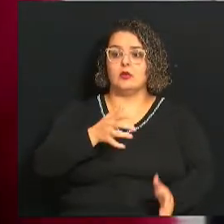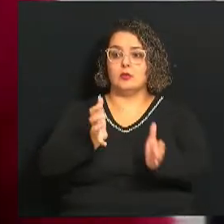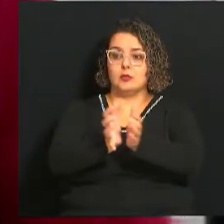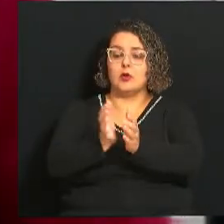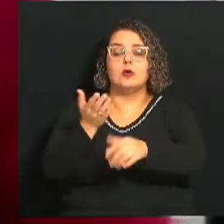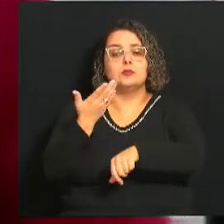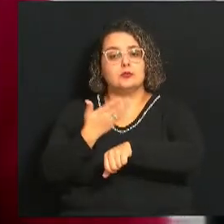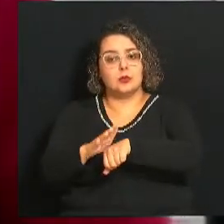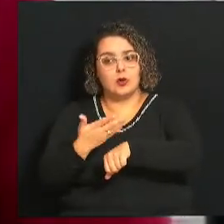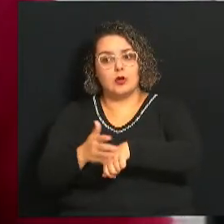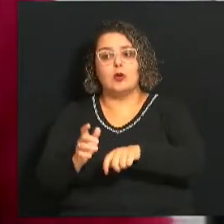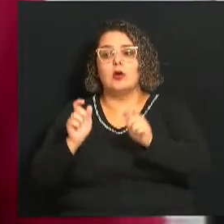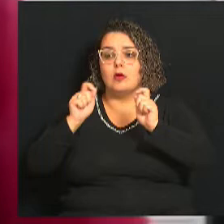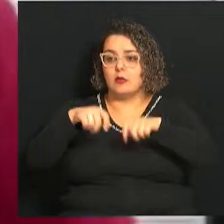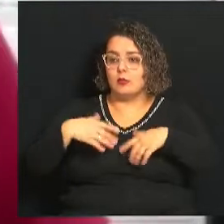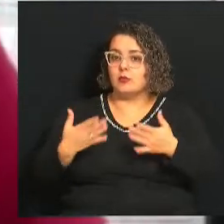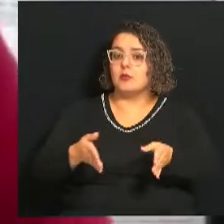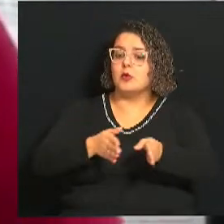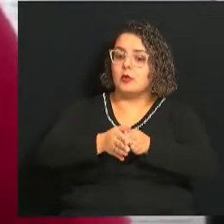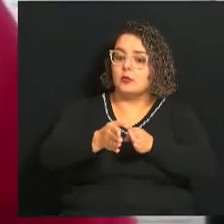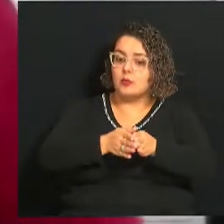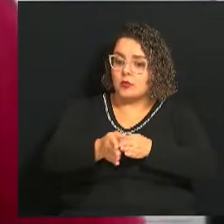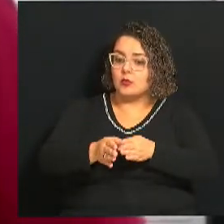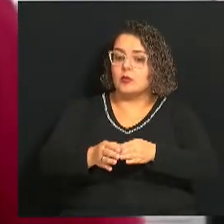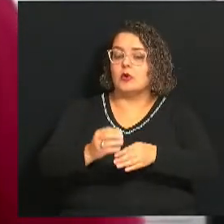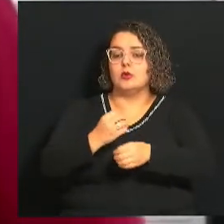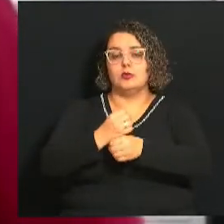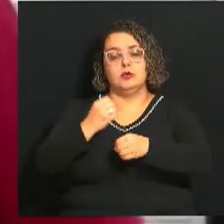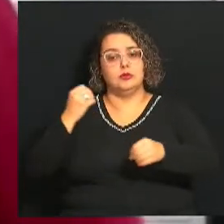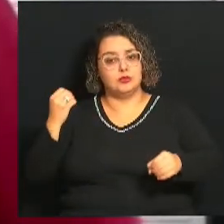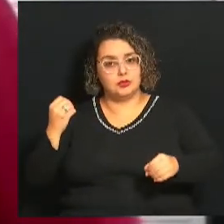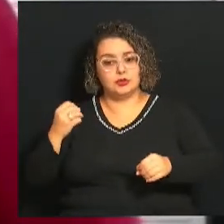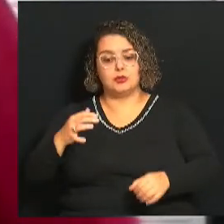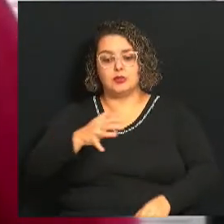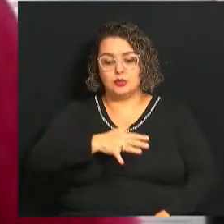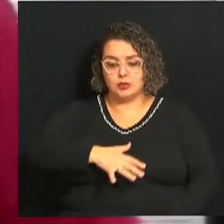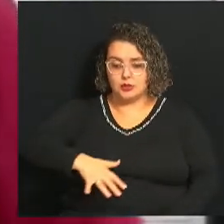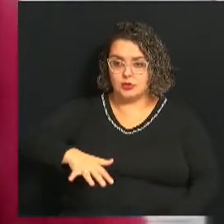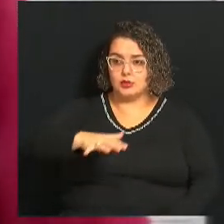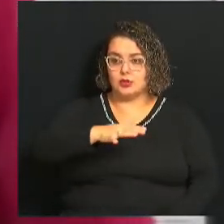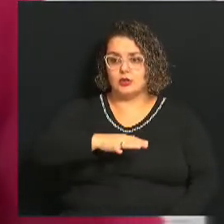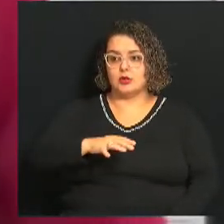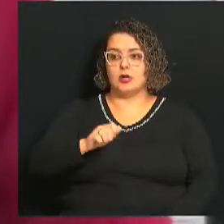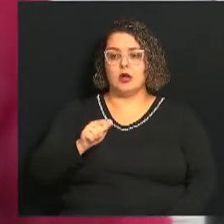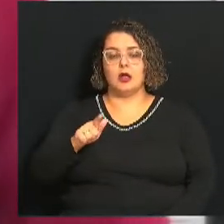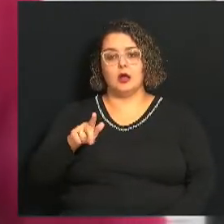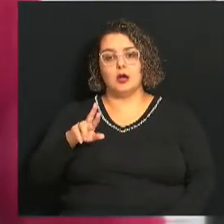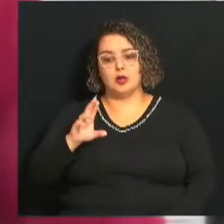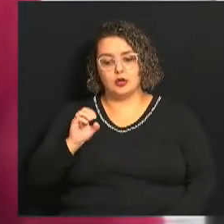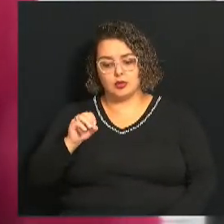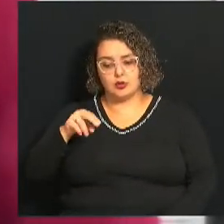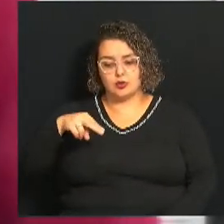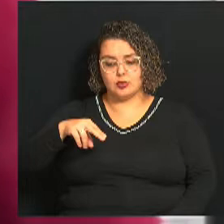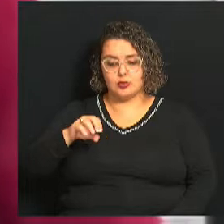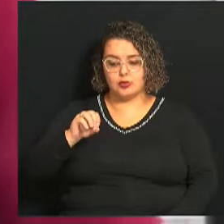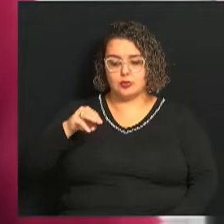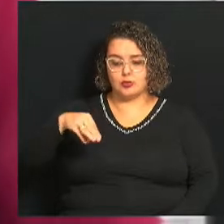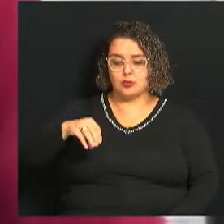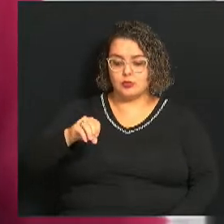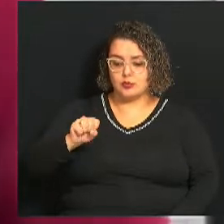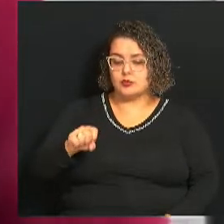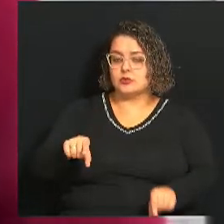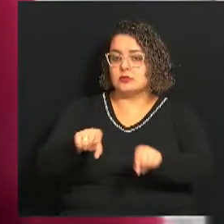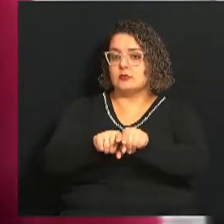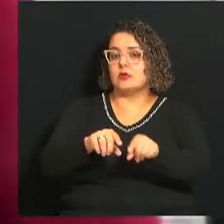um time capacitado, orientado por engenheiros da área, engenheiros agrônomos, florestais, mas existindo